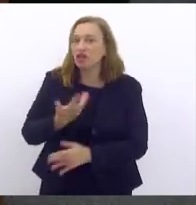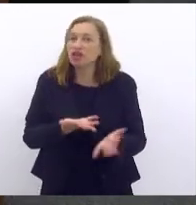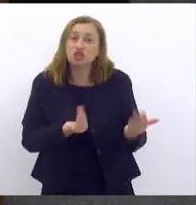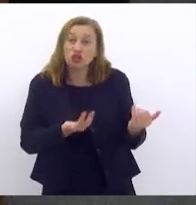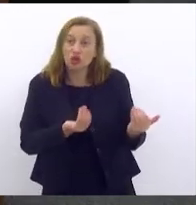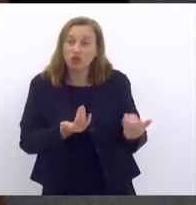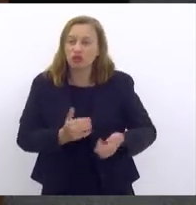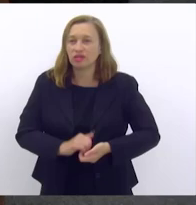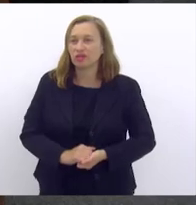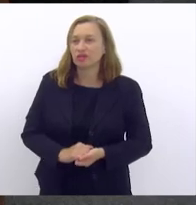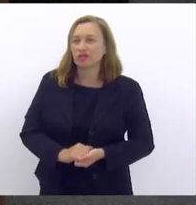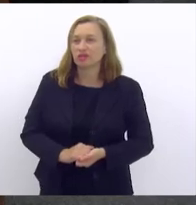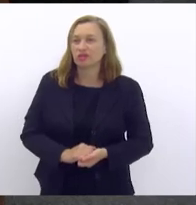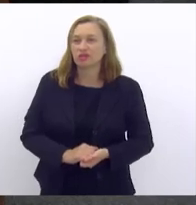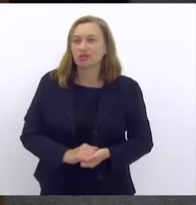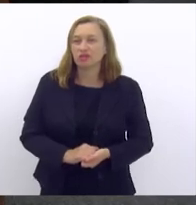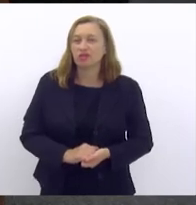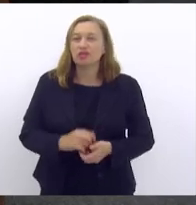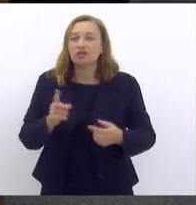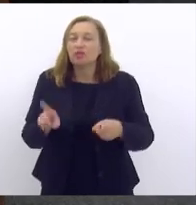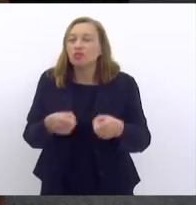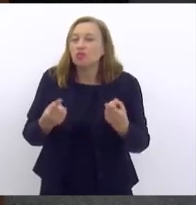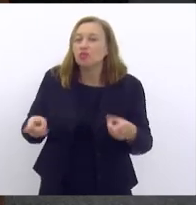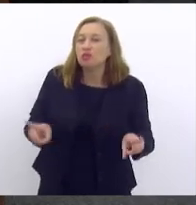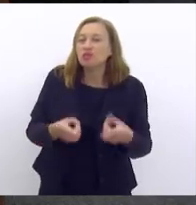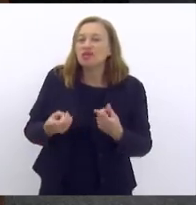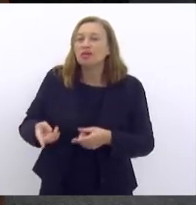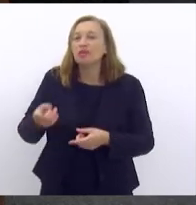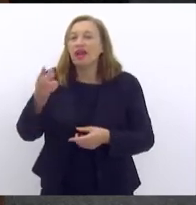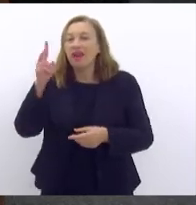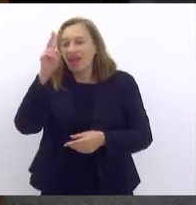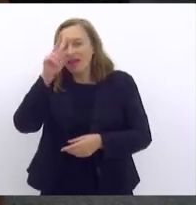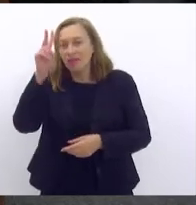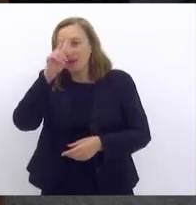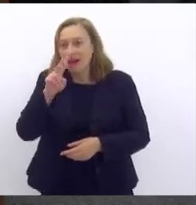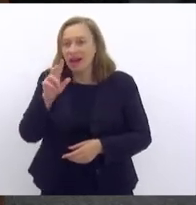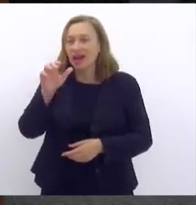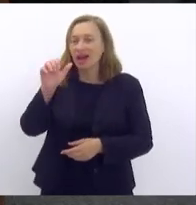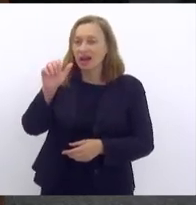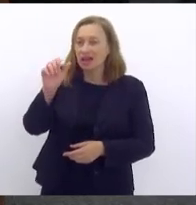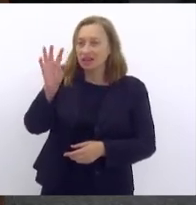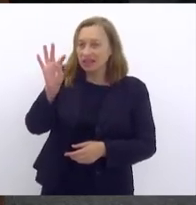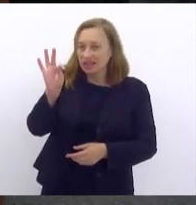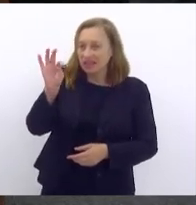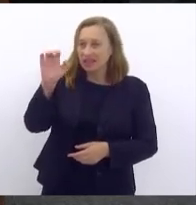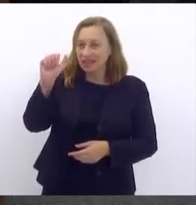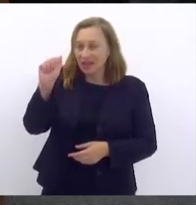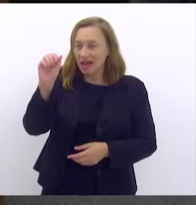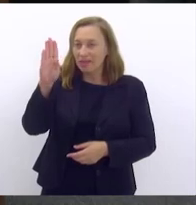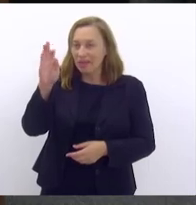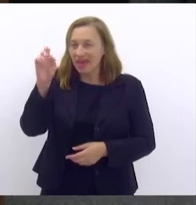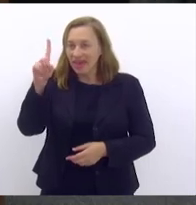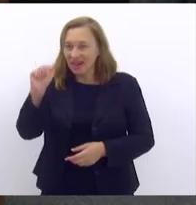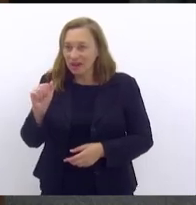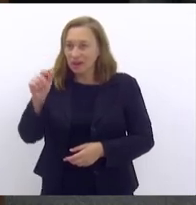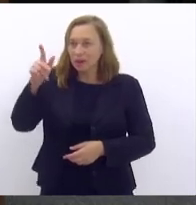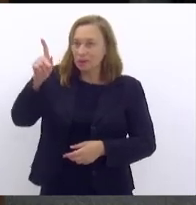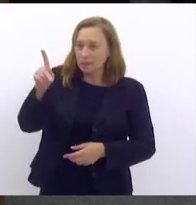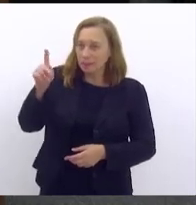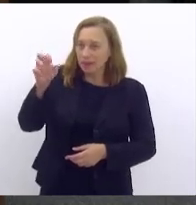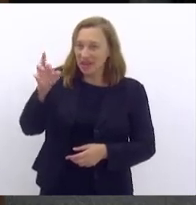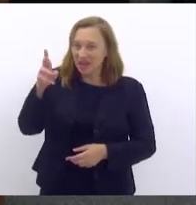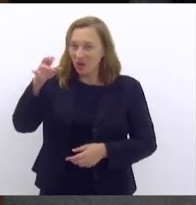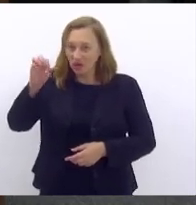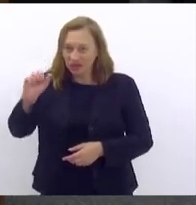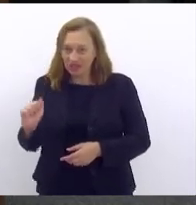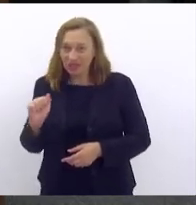jovenzinha, fazendo músicas para tentar lembrar a tabela periódica. Como o deputado Ottoni me desafiou aqui, não